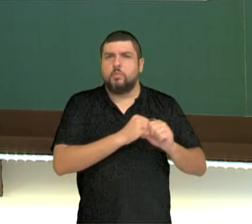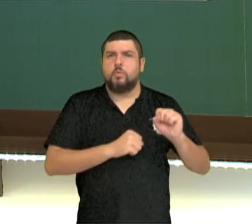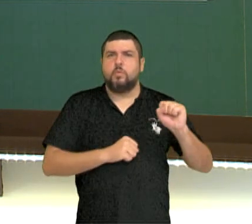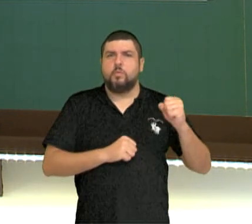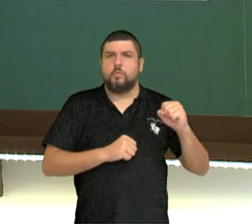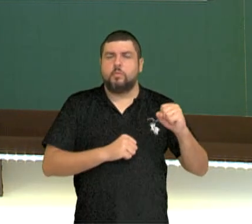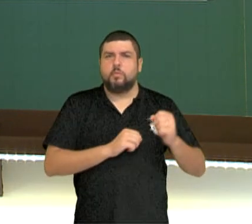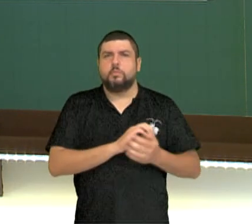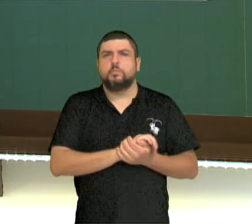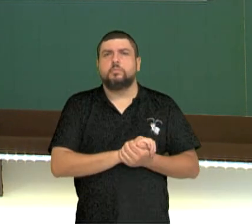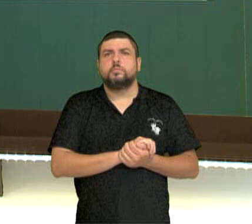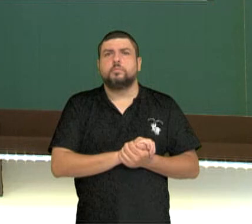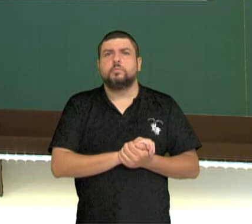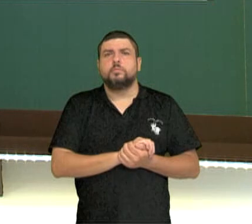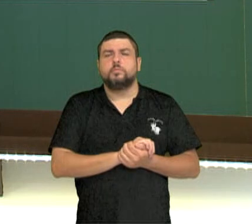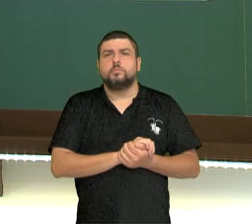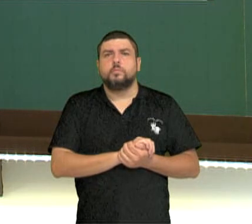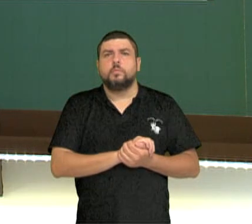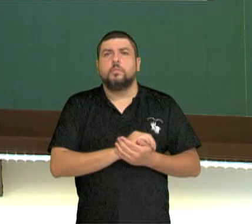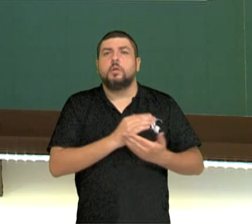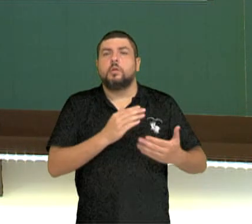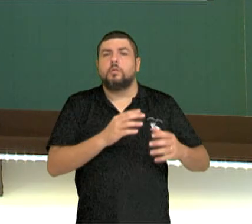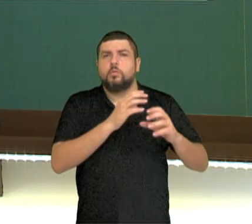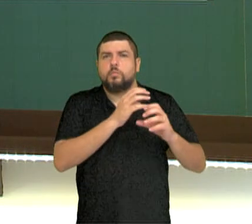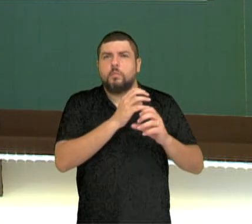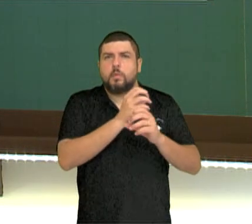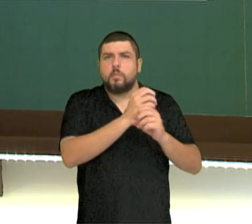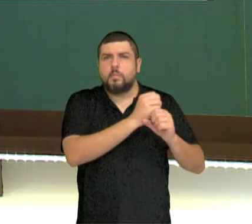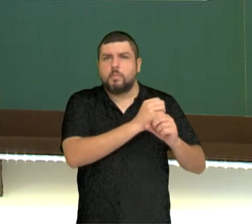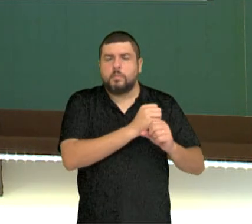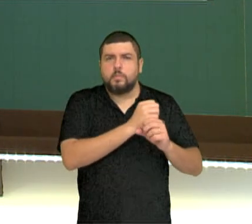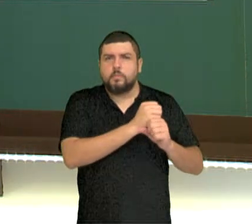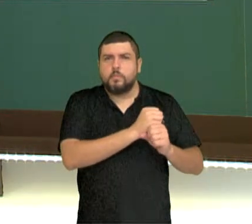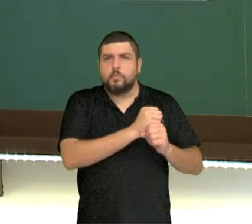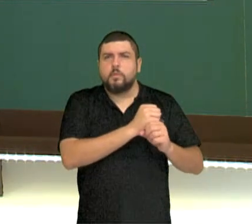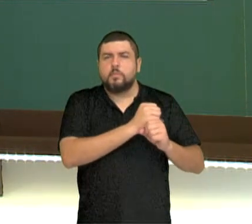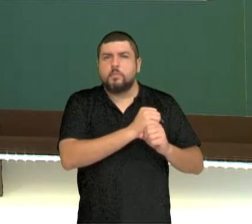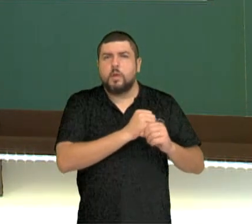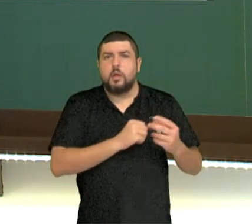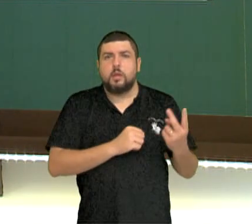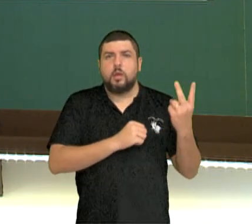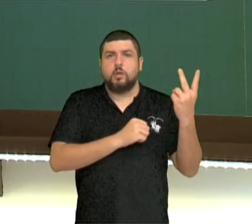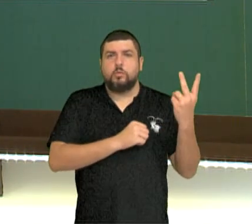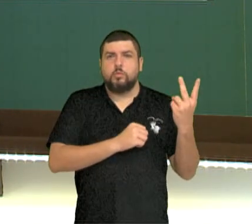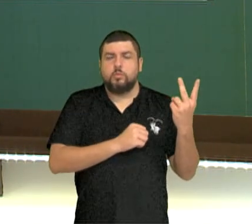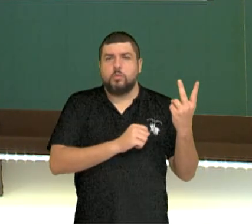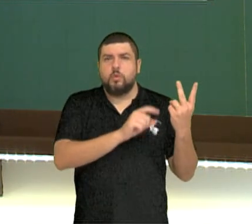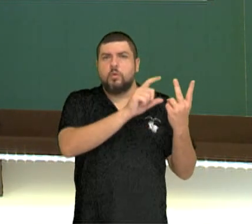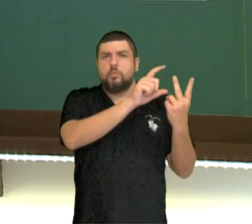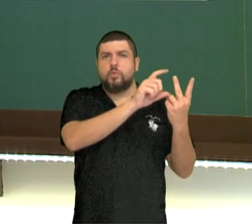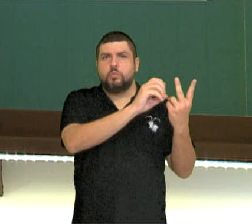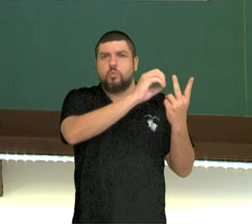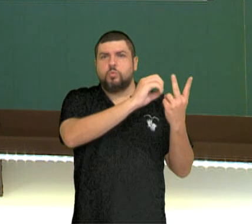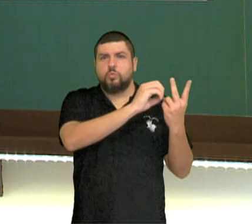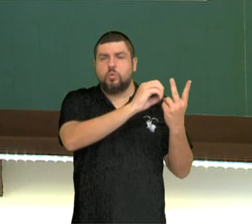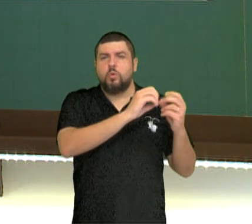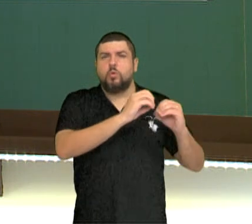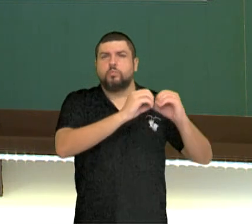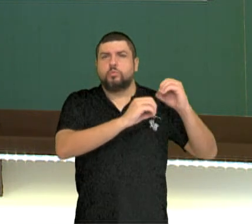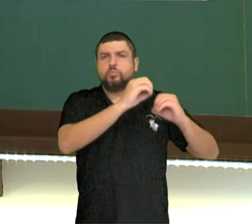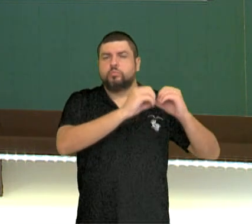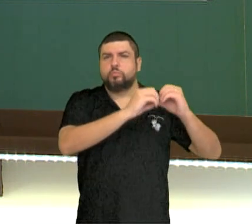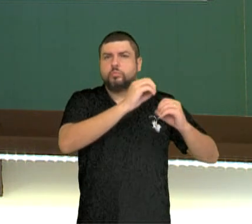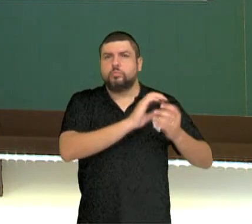2 vezes 4, 8. Somamos os átomos e ele é multiplicado aqui pelo coeficiente, o 2, que se refere ao número de